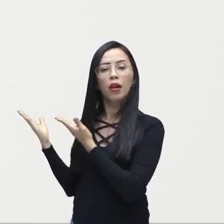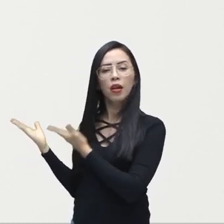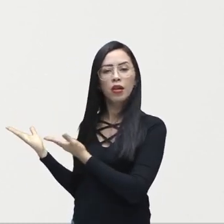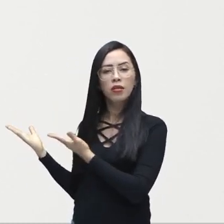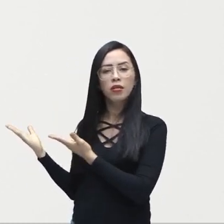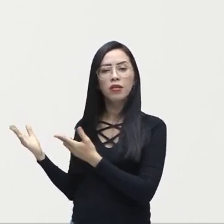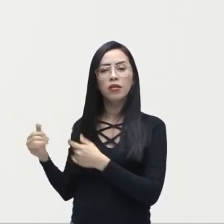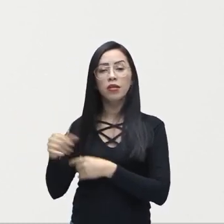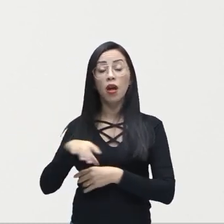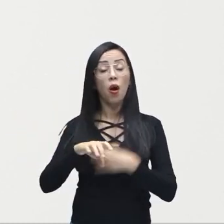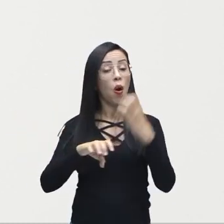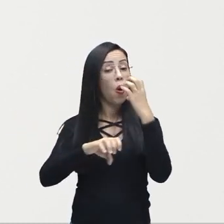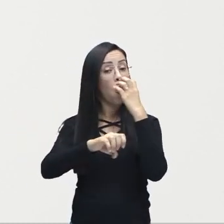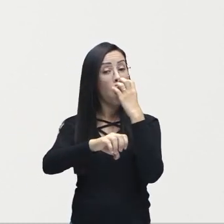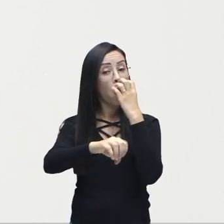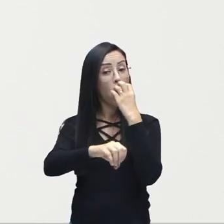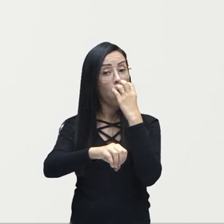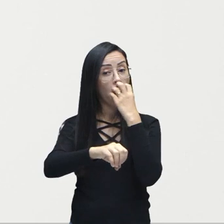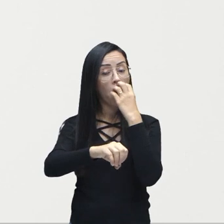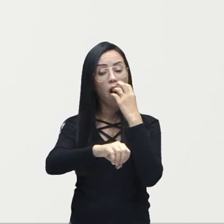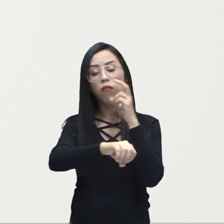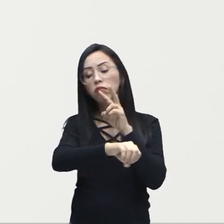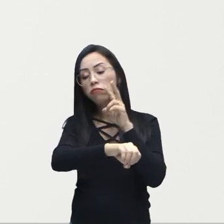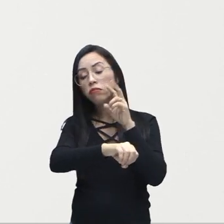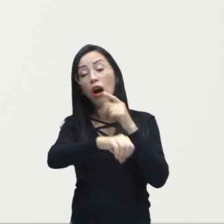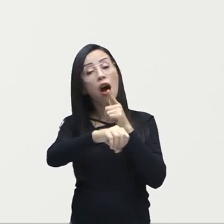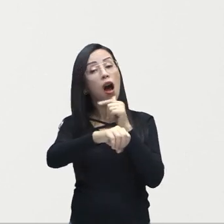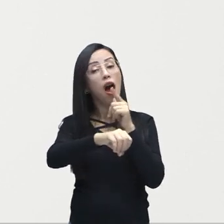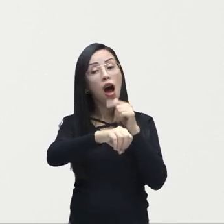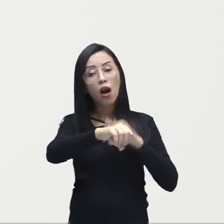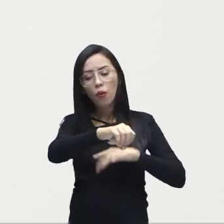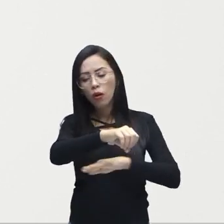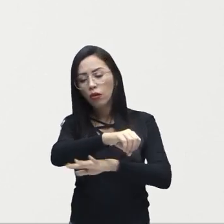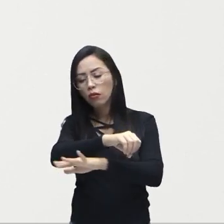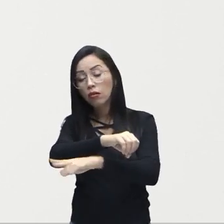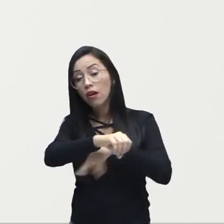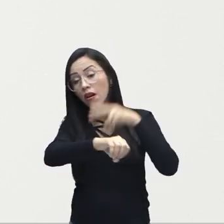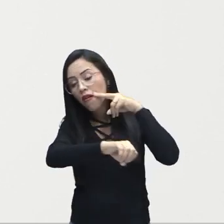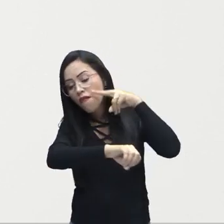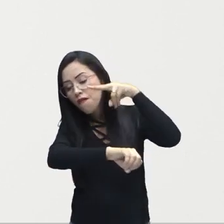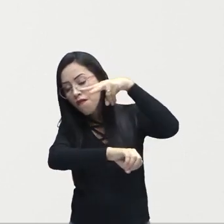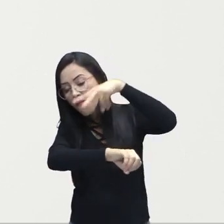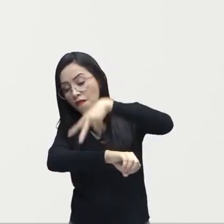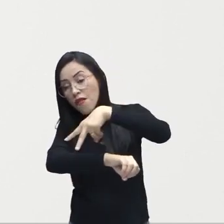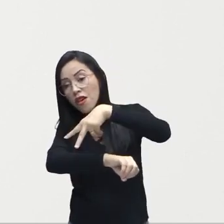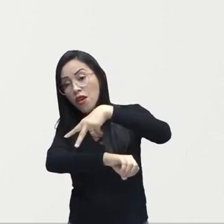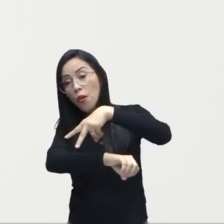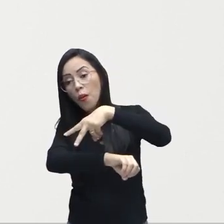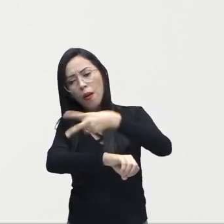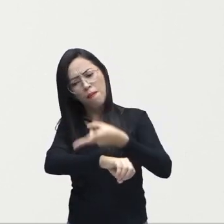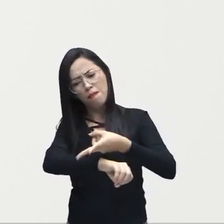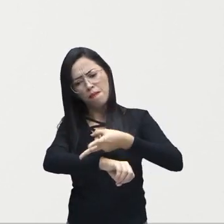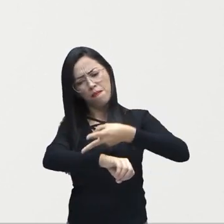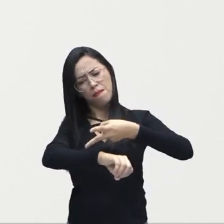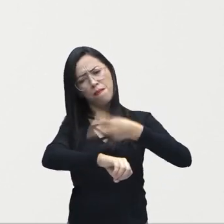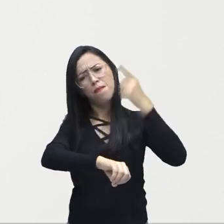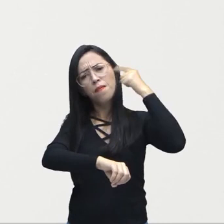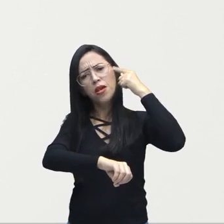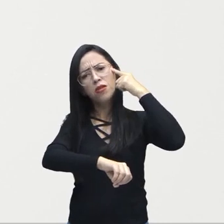viu sua própria imagem refletida na água. Pensando ver outro cão, cobiçou-lhe logo o osso e pôs a